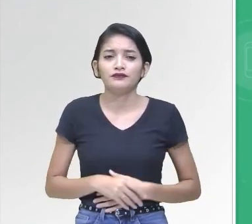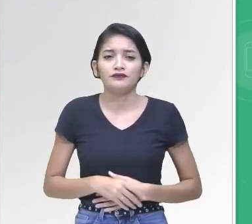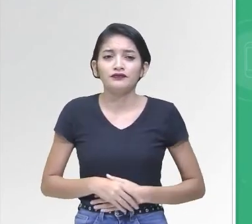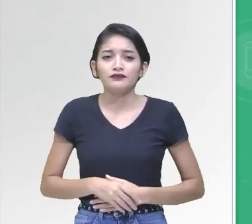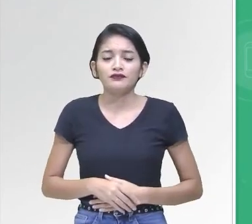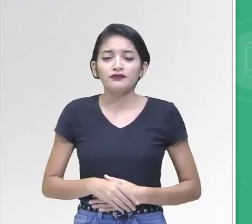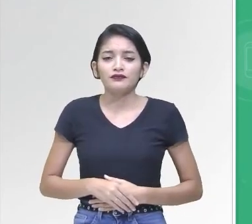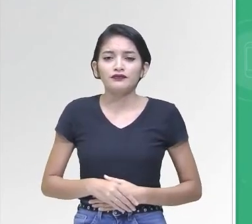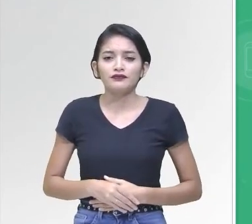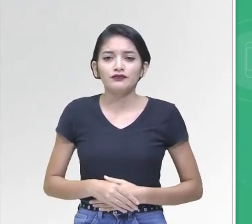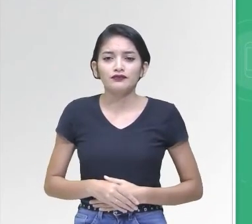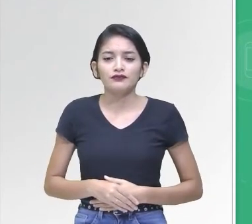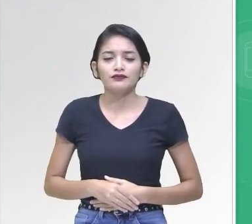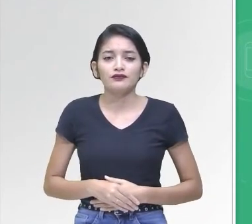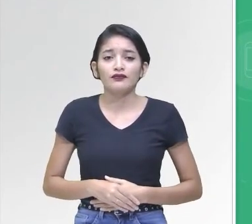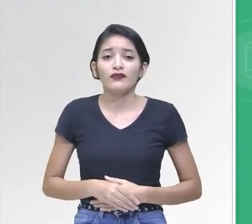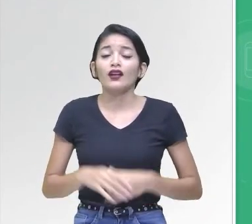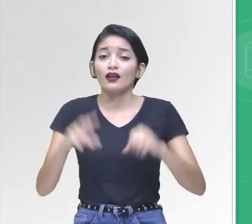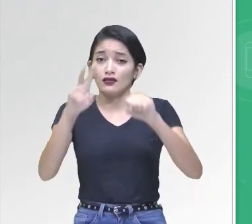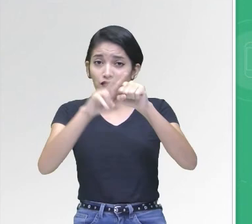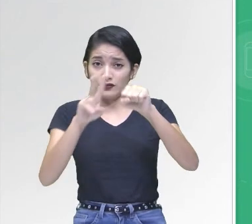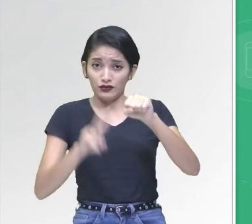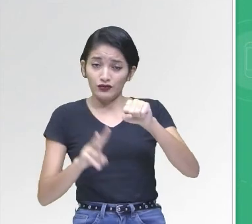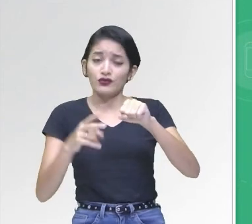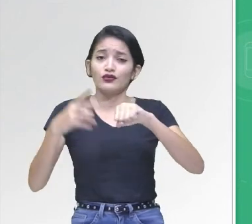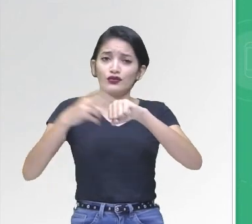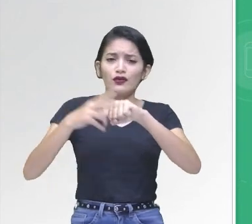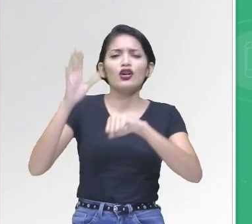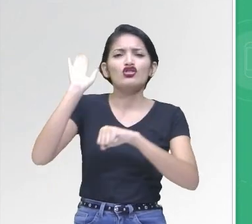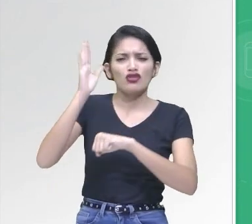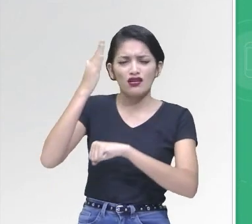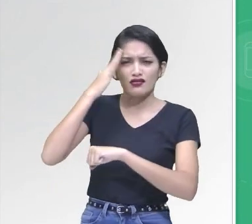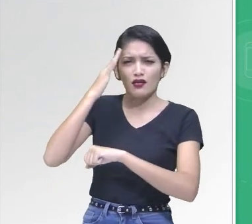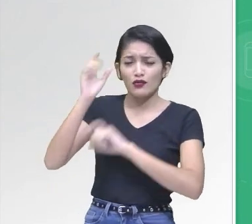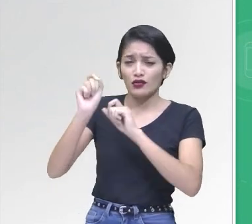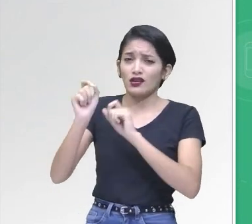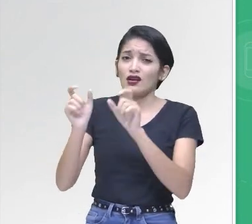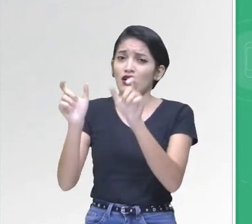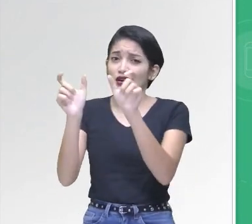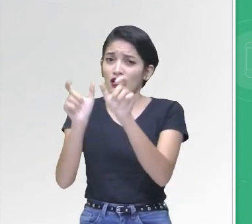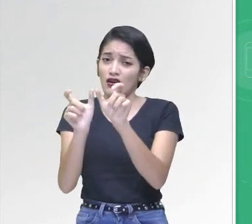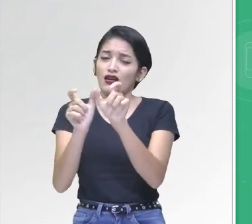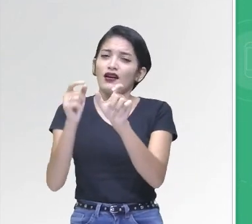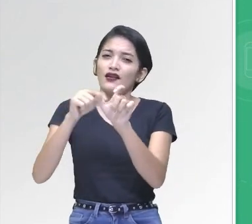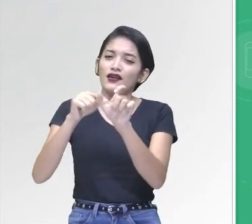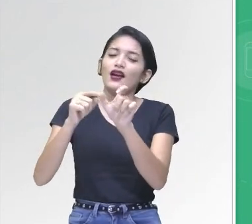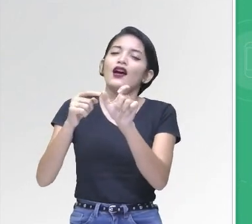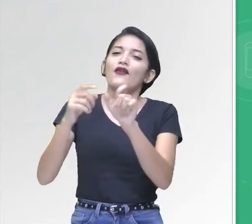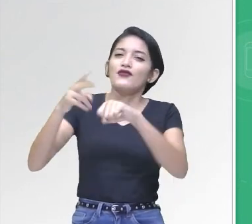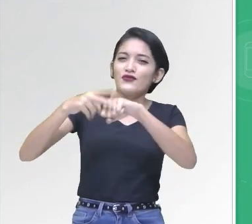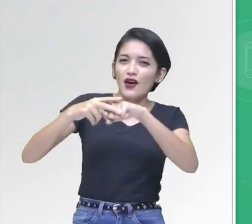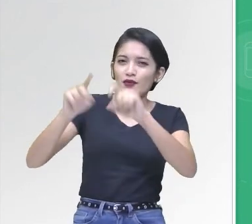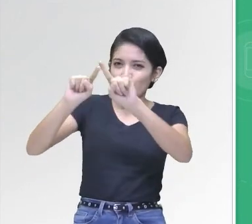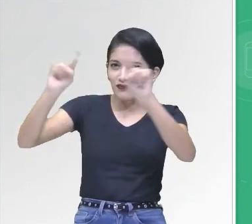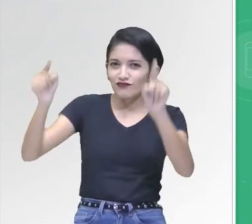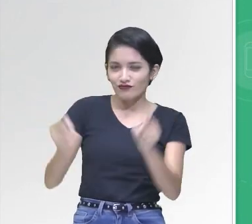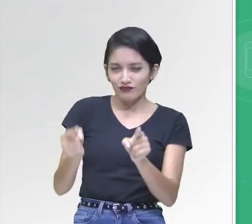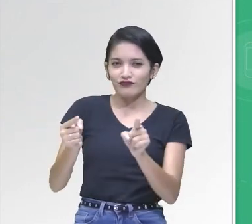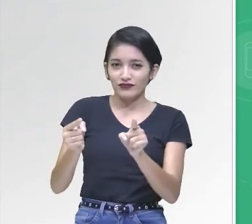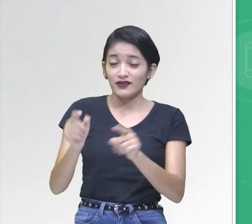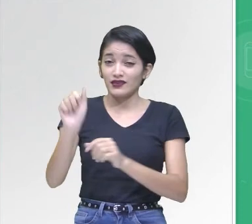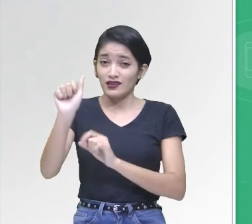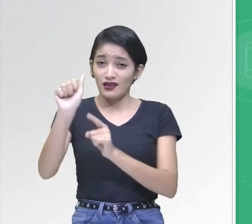A primeira questão diz o seguinte. Para conjugar os verbos, já sabemos que os verbos estão entre parênteses. Na letra